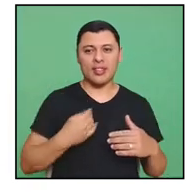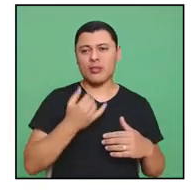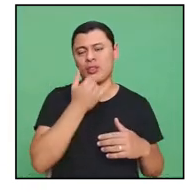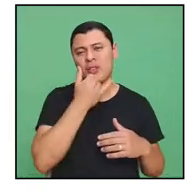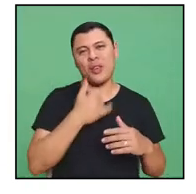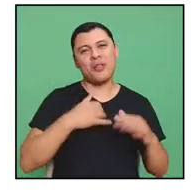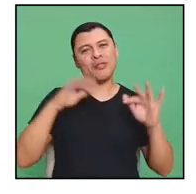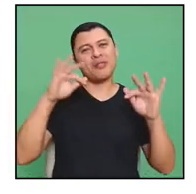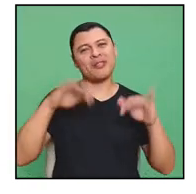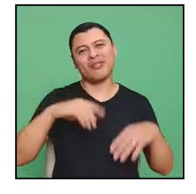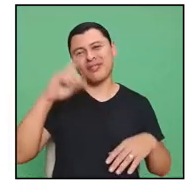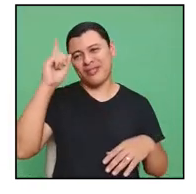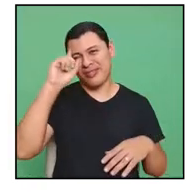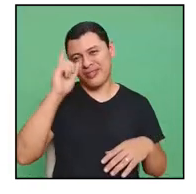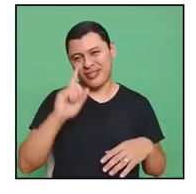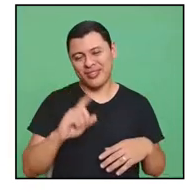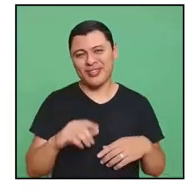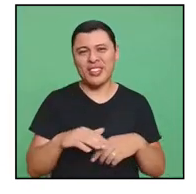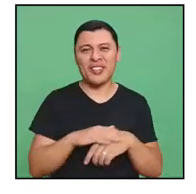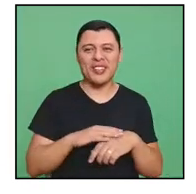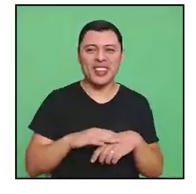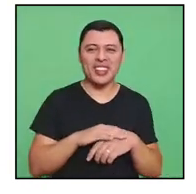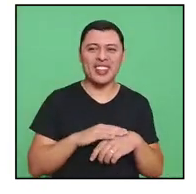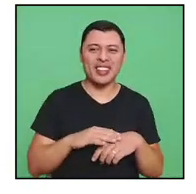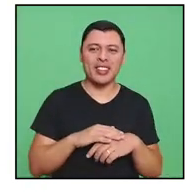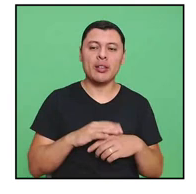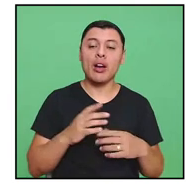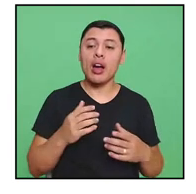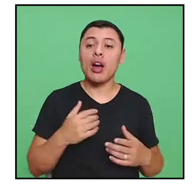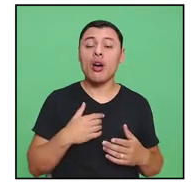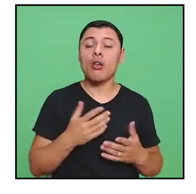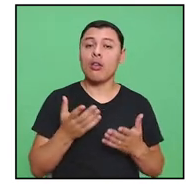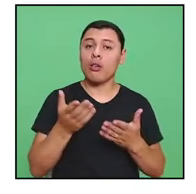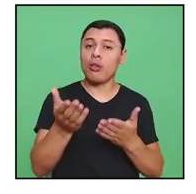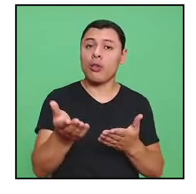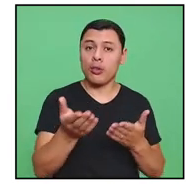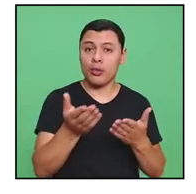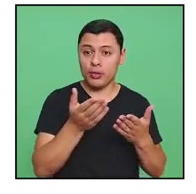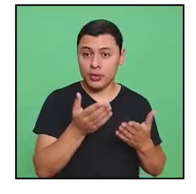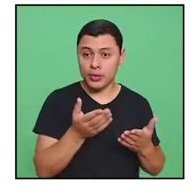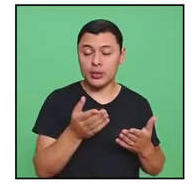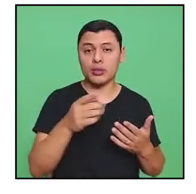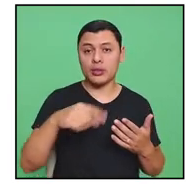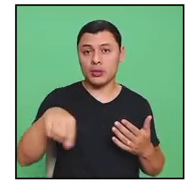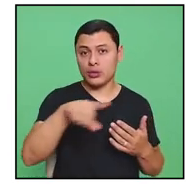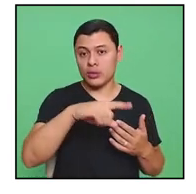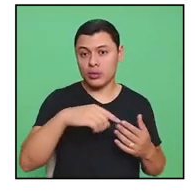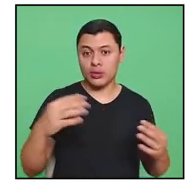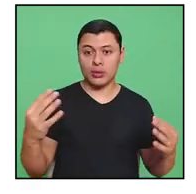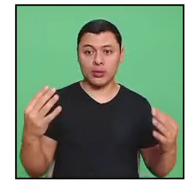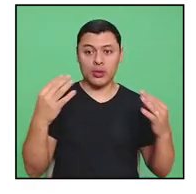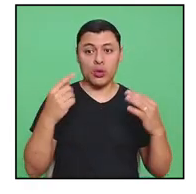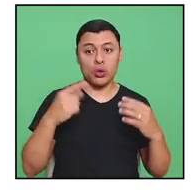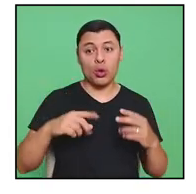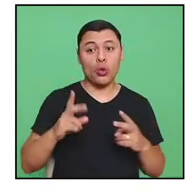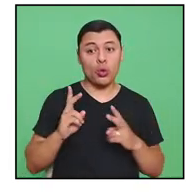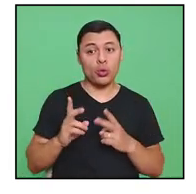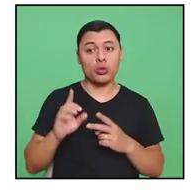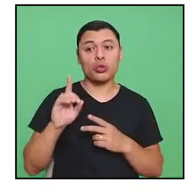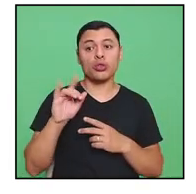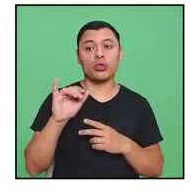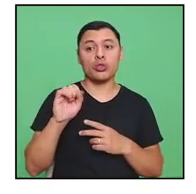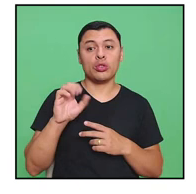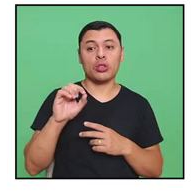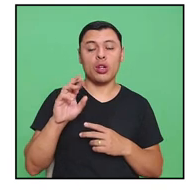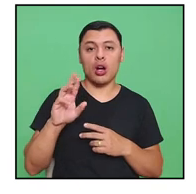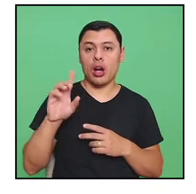finalizar conversas, mas aí eu queria fazer um convite para todos que estão aqui, que a gente vai continuar no Discord da